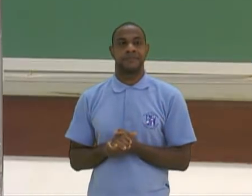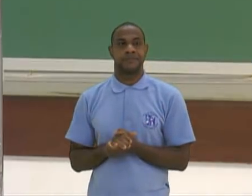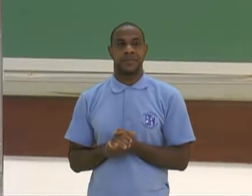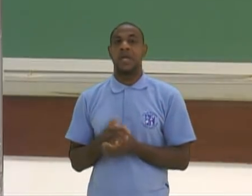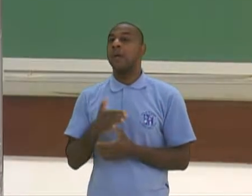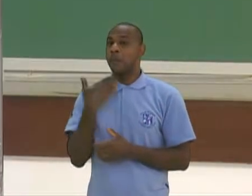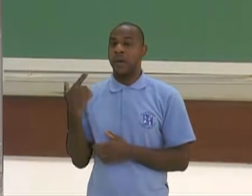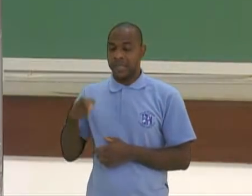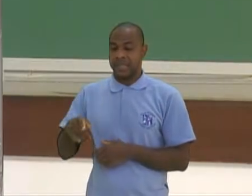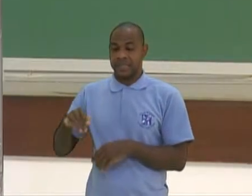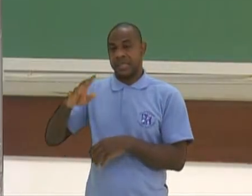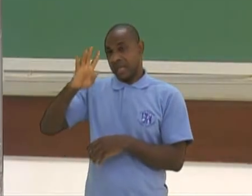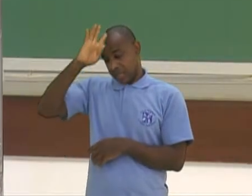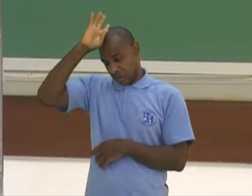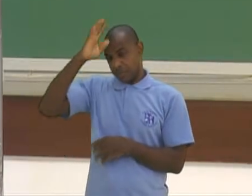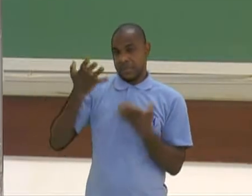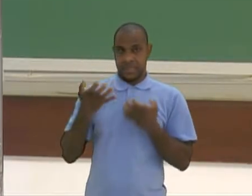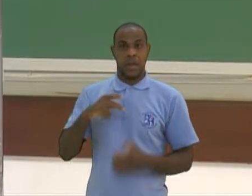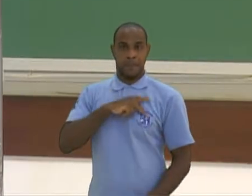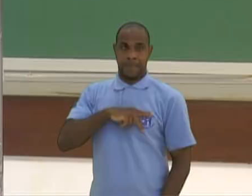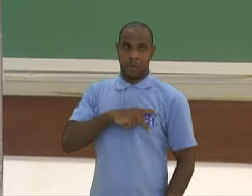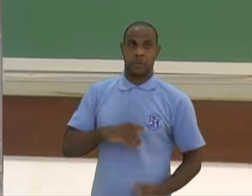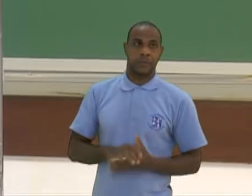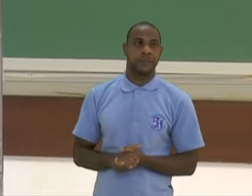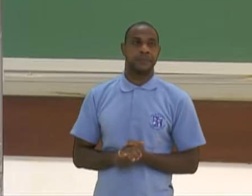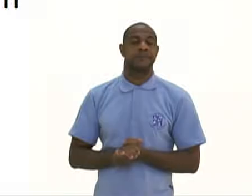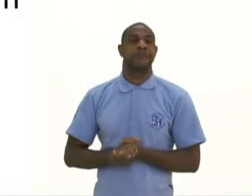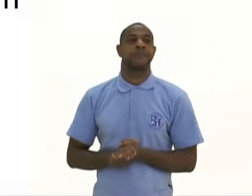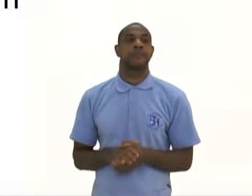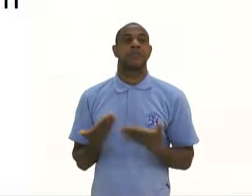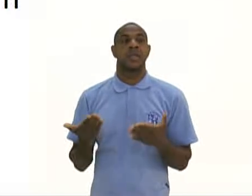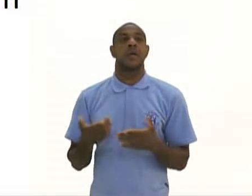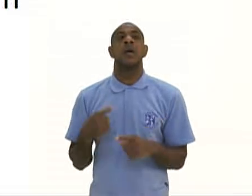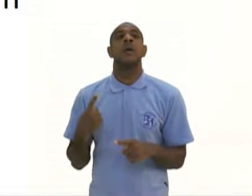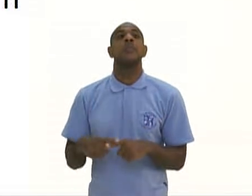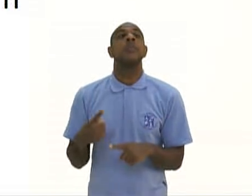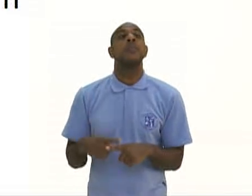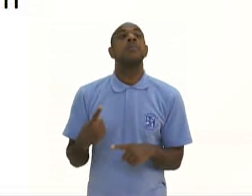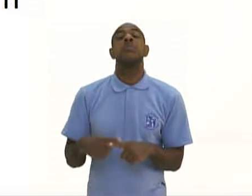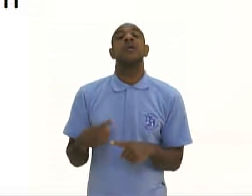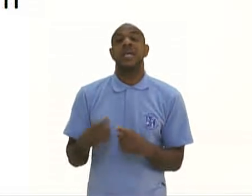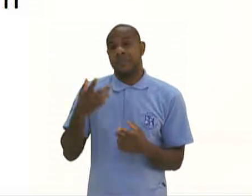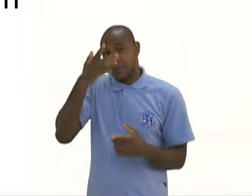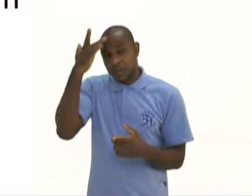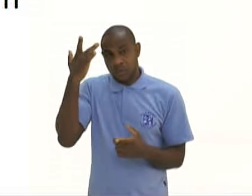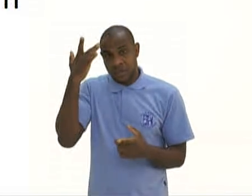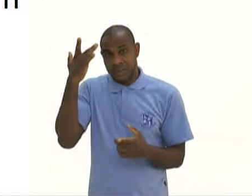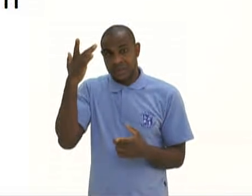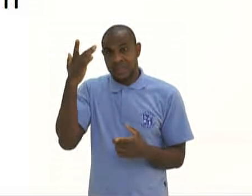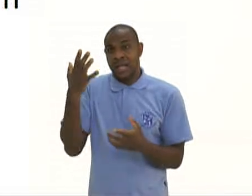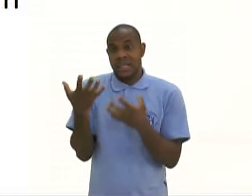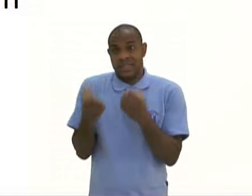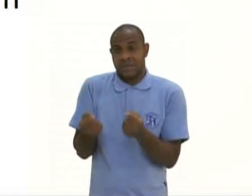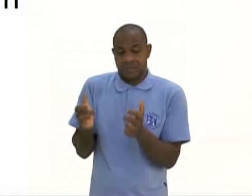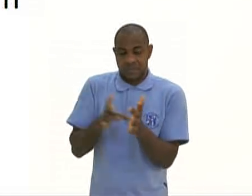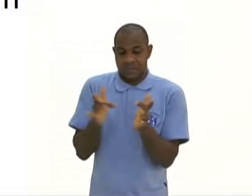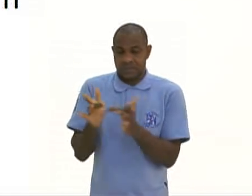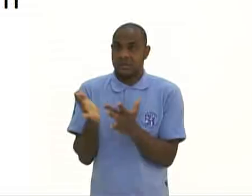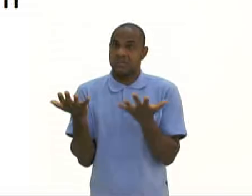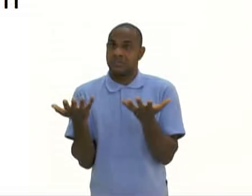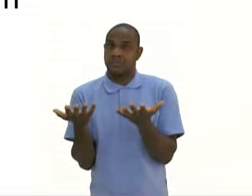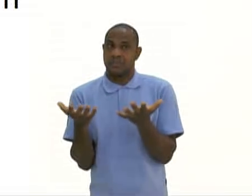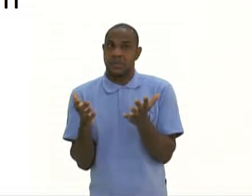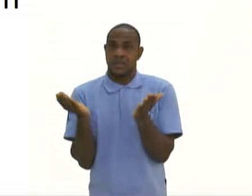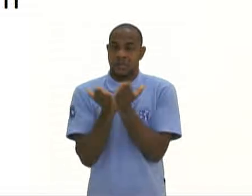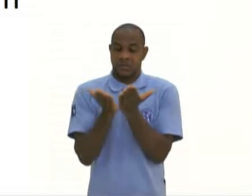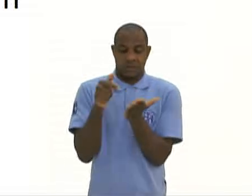né? No Império Romano. Ok? Porque essas pessoas se convertiam ao cristianismo, como nós falamos, um momento de uma religião que dá uma